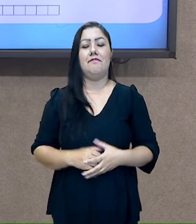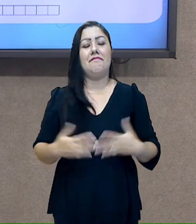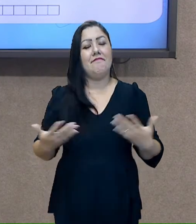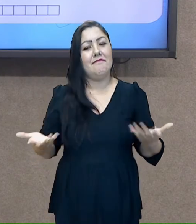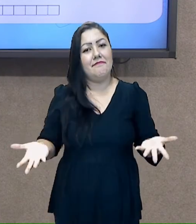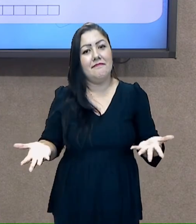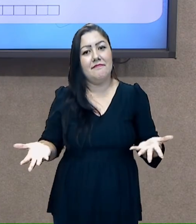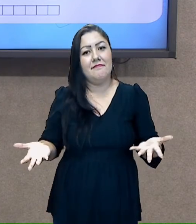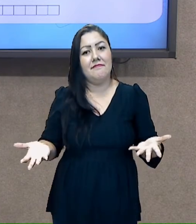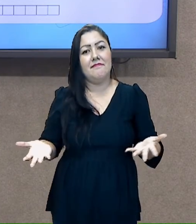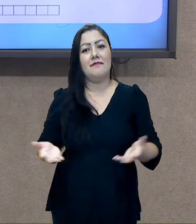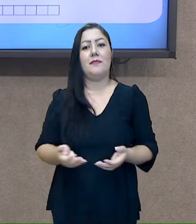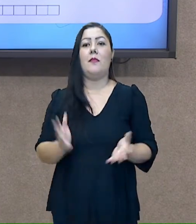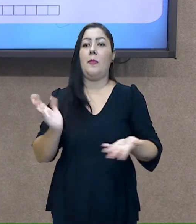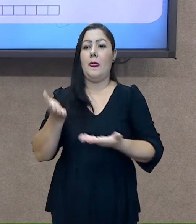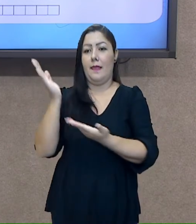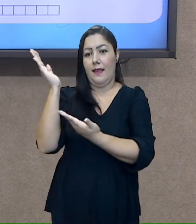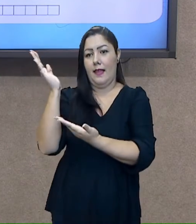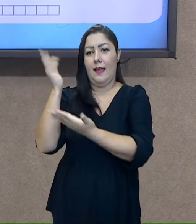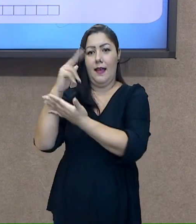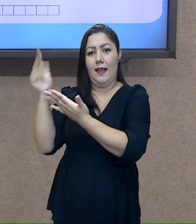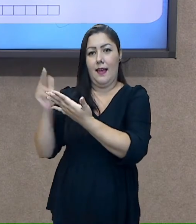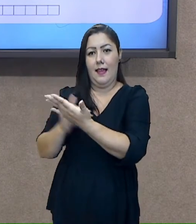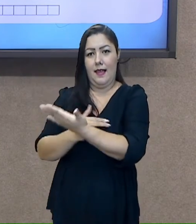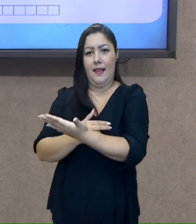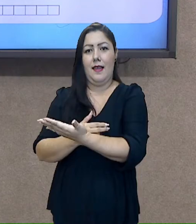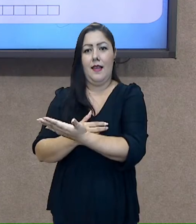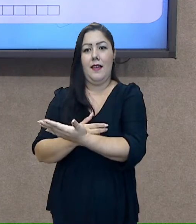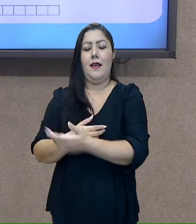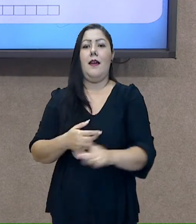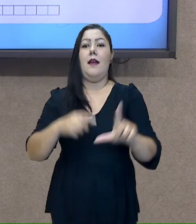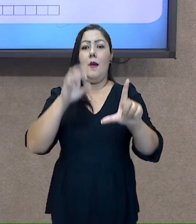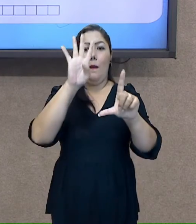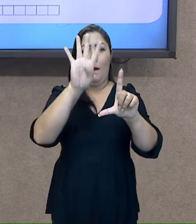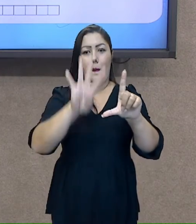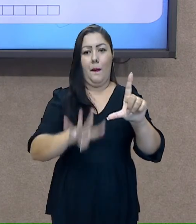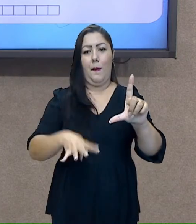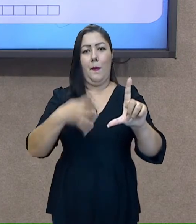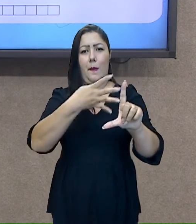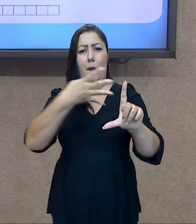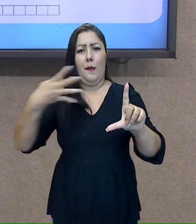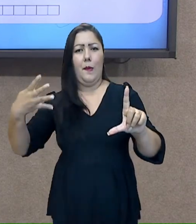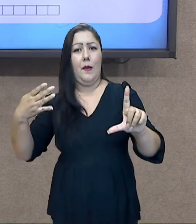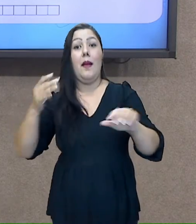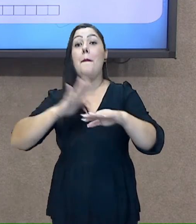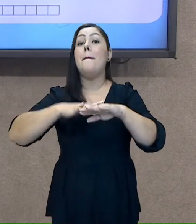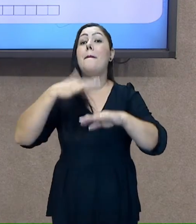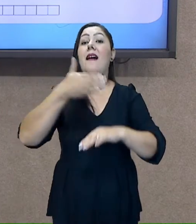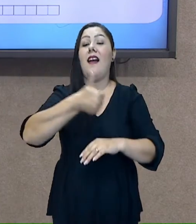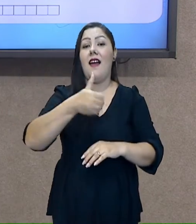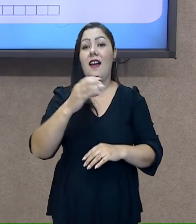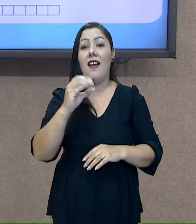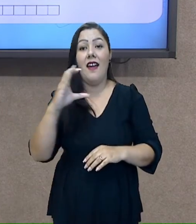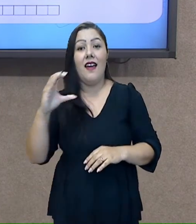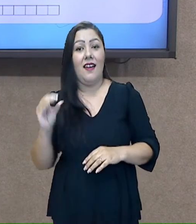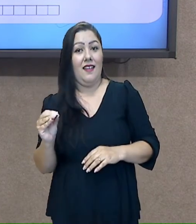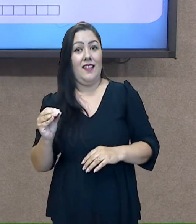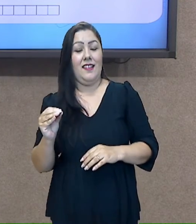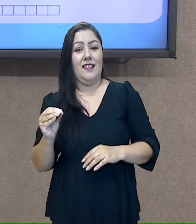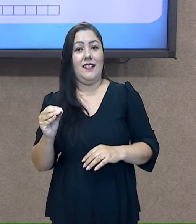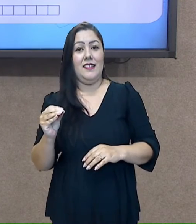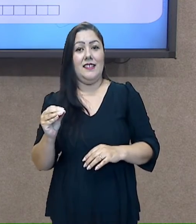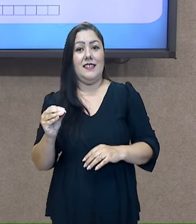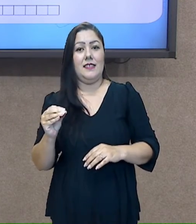Beleza. Os elementos químicos, os mais de 100 elementos químicos, eles estão